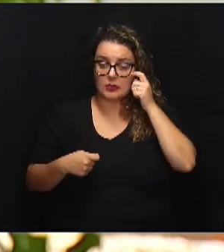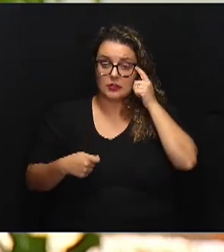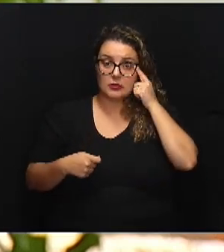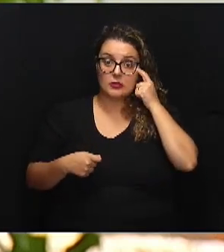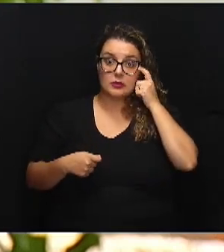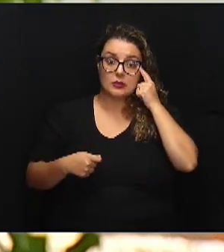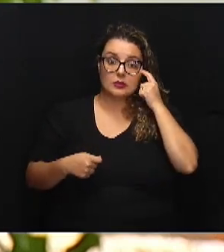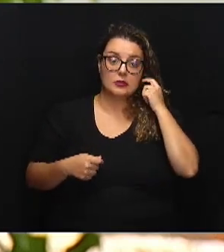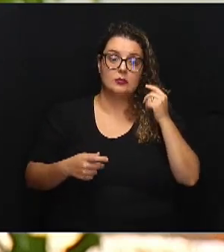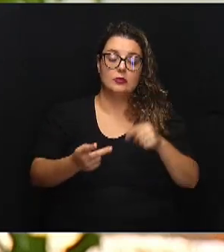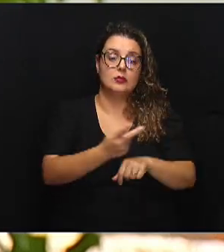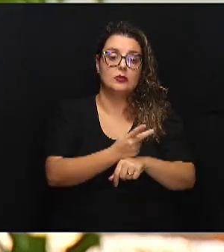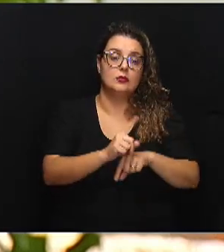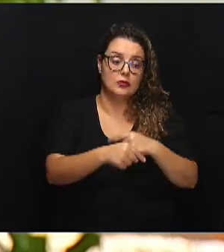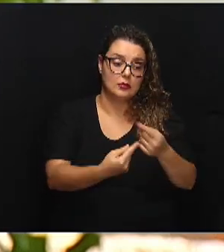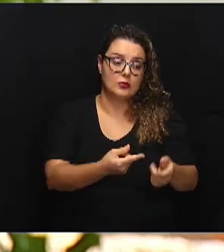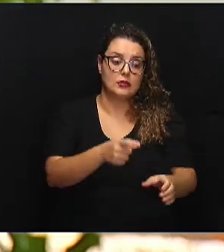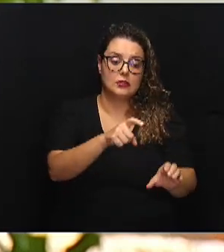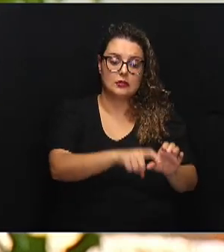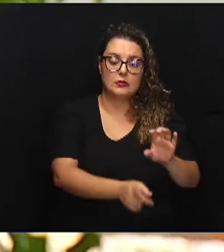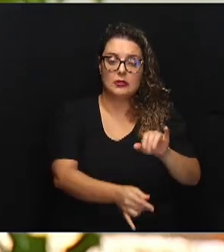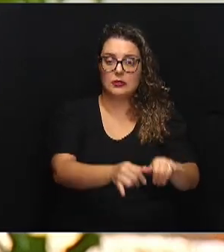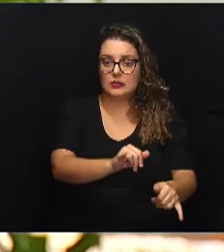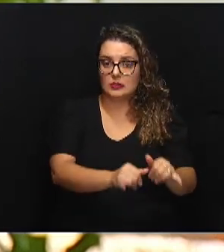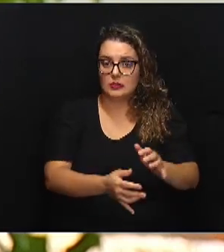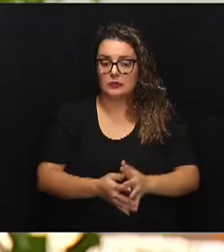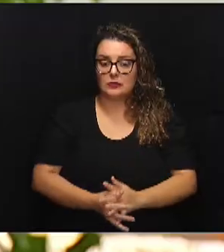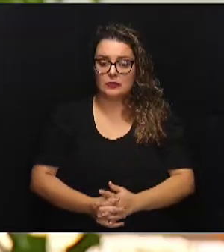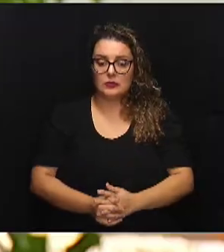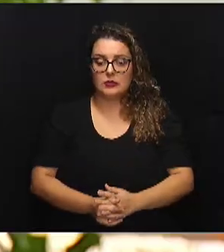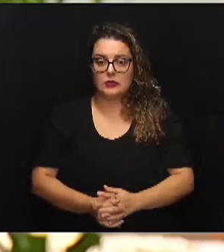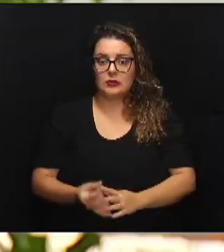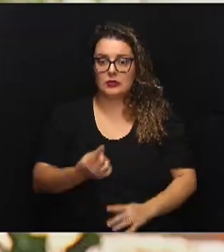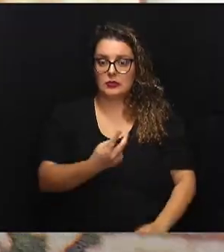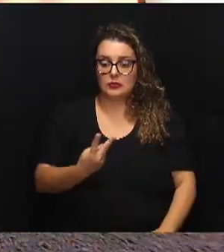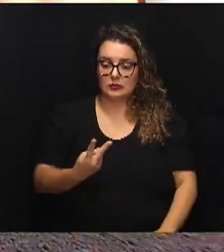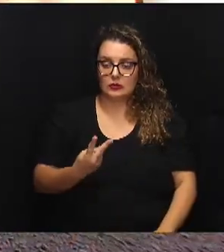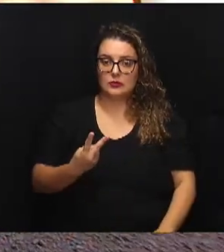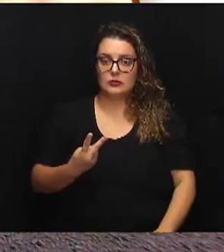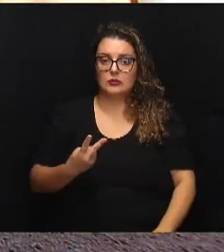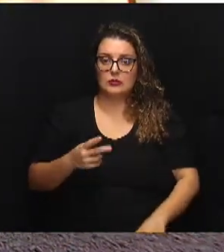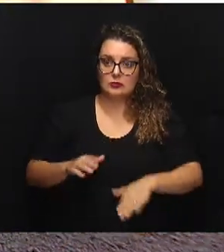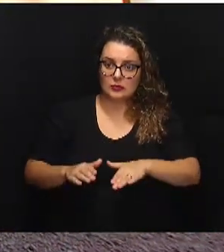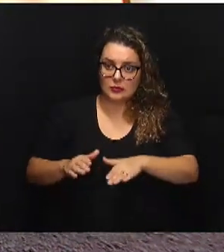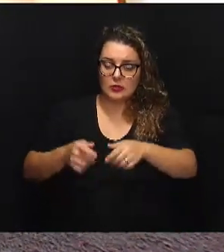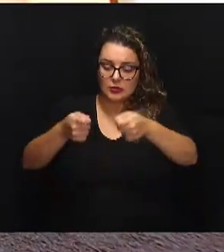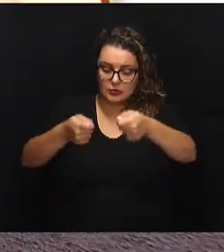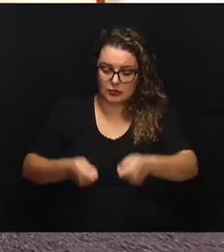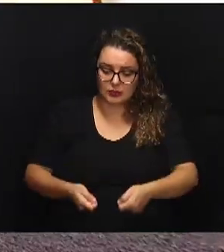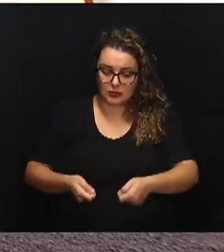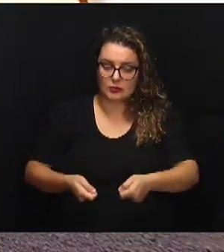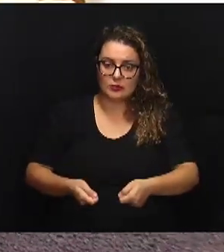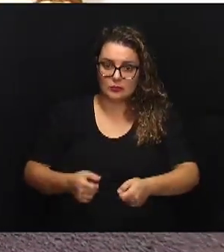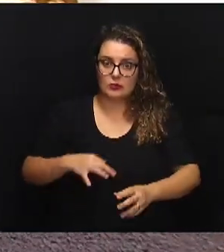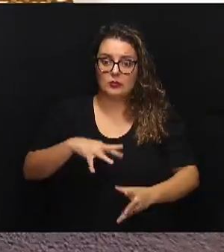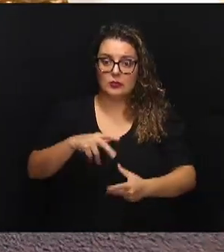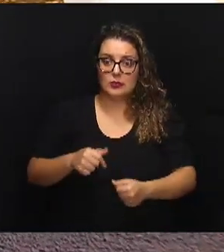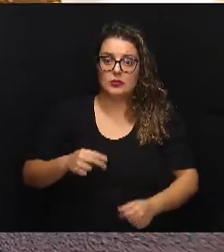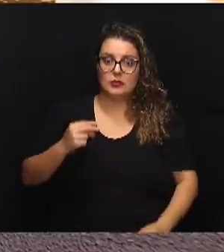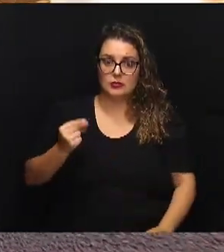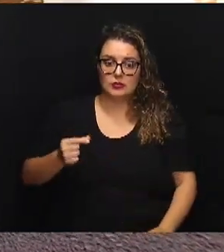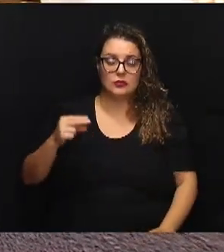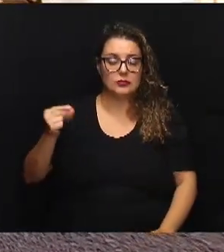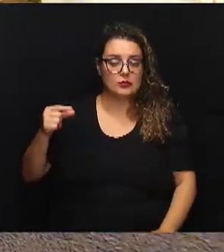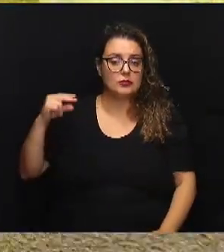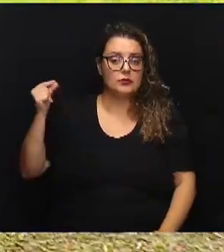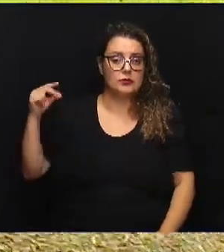qualquer substância química, né? Então, os 12 Passos é um programa consagrado mundialmente, já centenário, né? Podemos